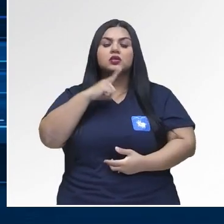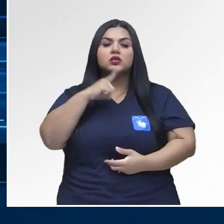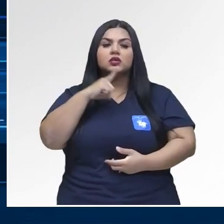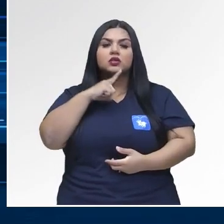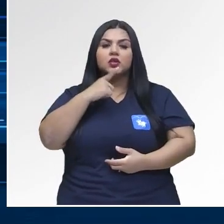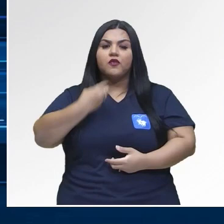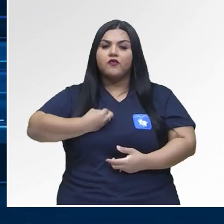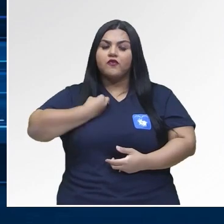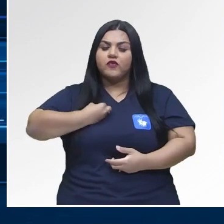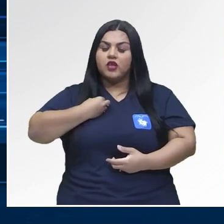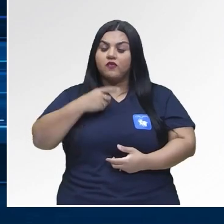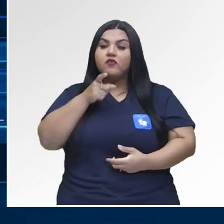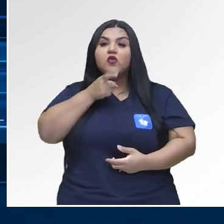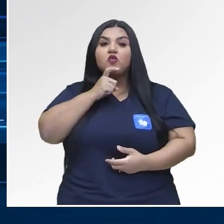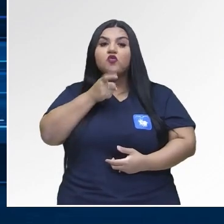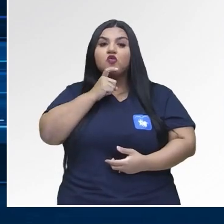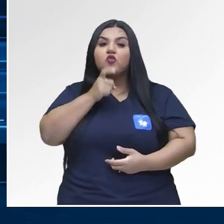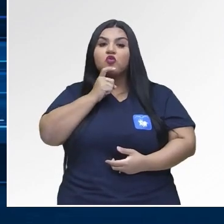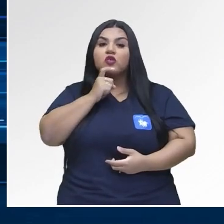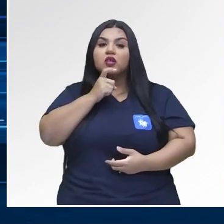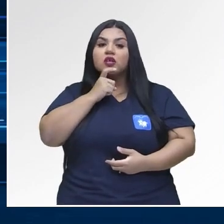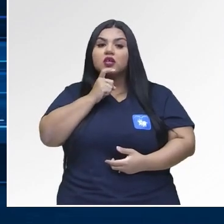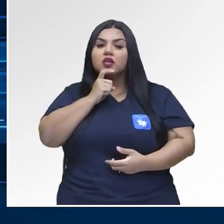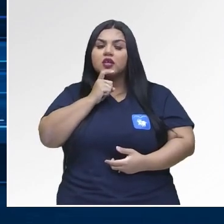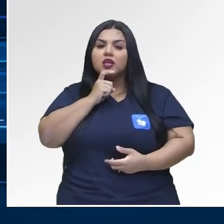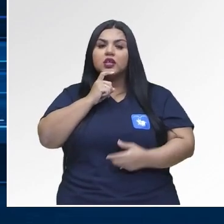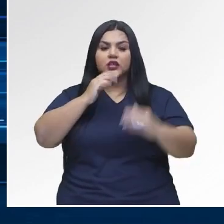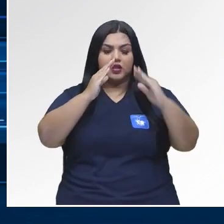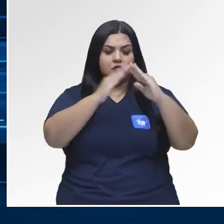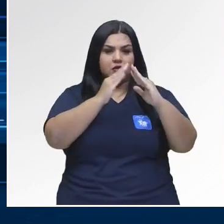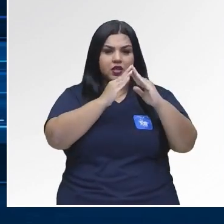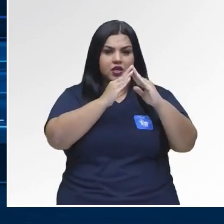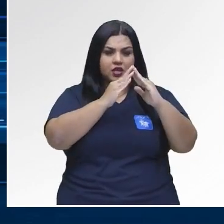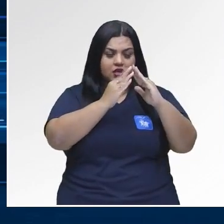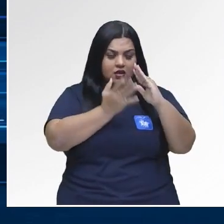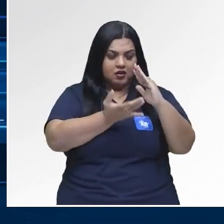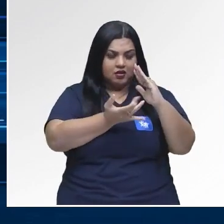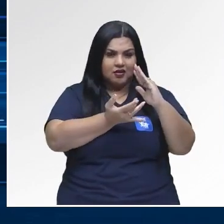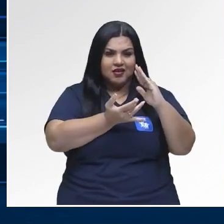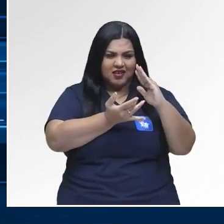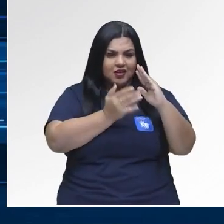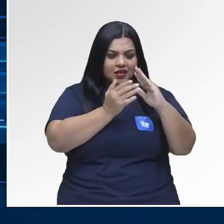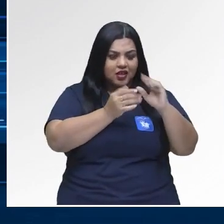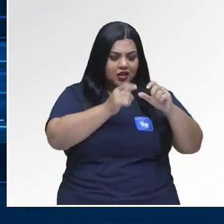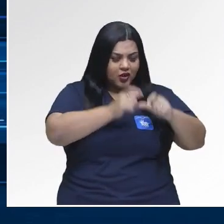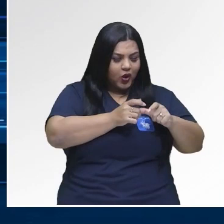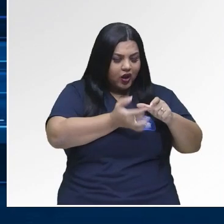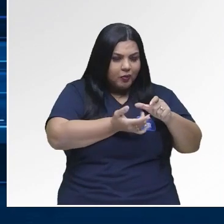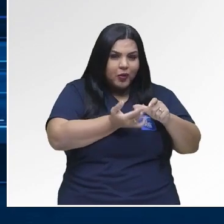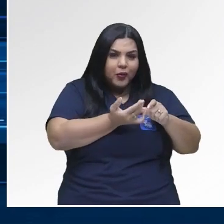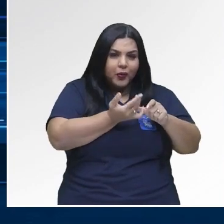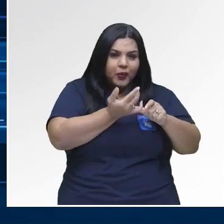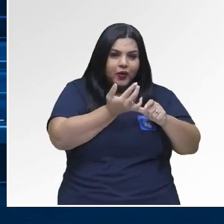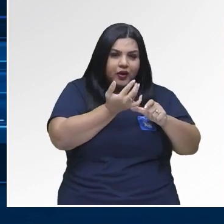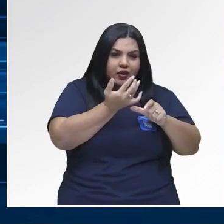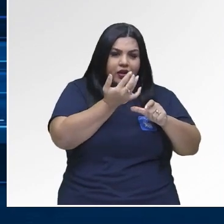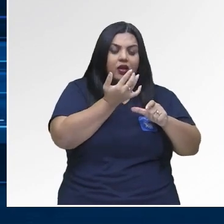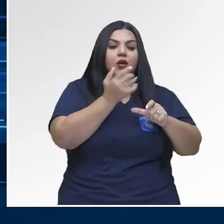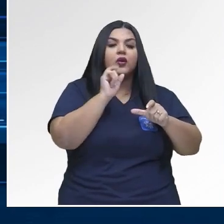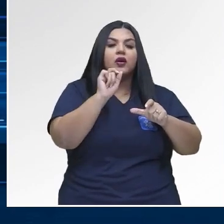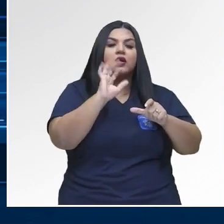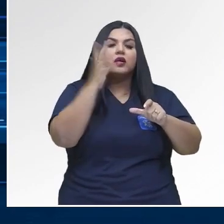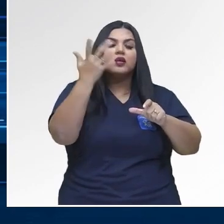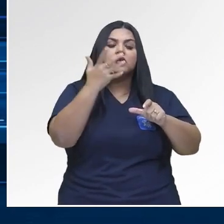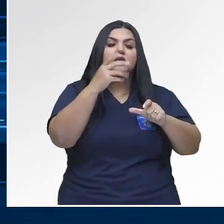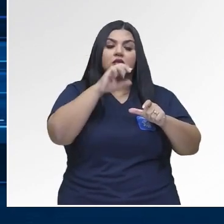vivem em ambientes frios, elas têm uma lareira dentro de casa que fica ali queimando a lenha, e aí aquela queima gera o quê? O